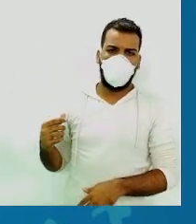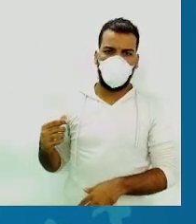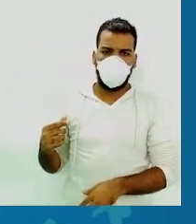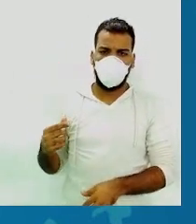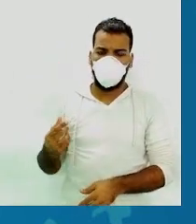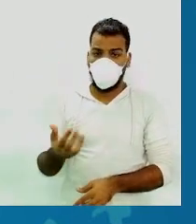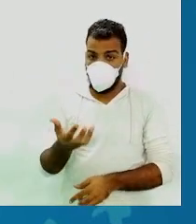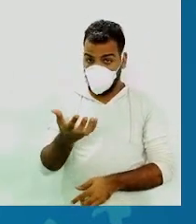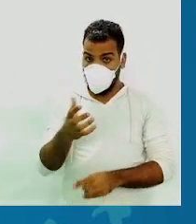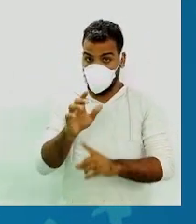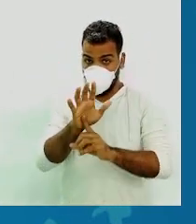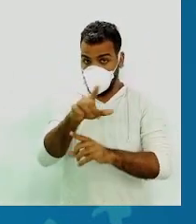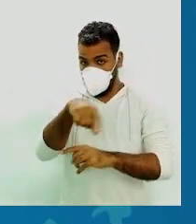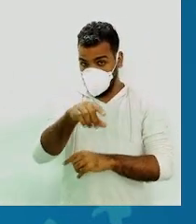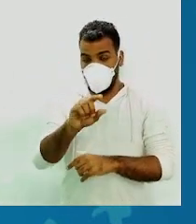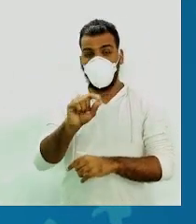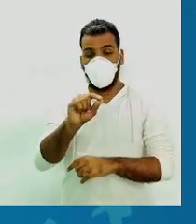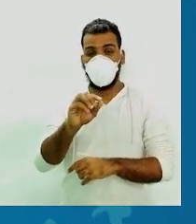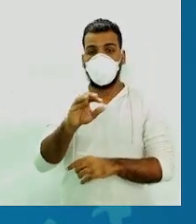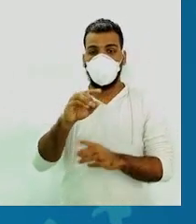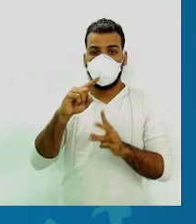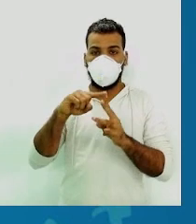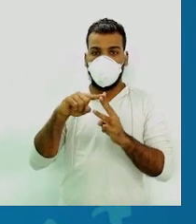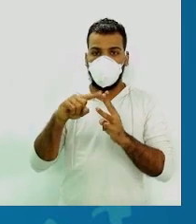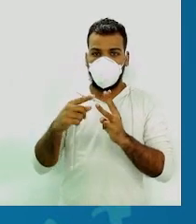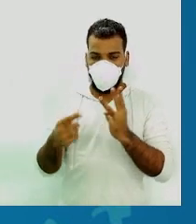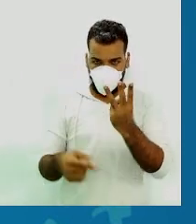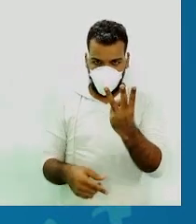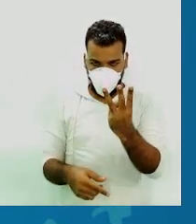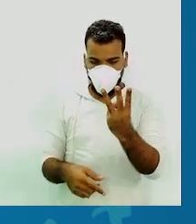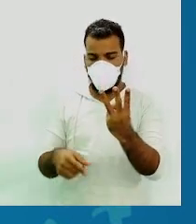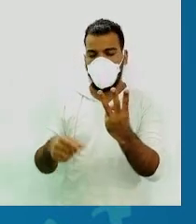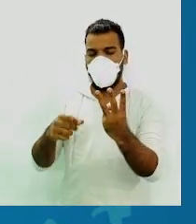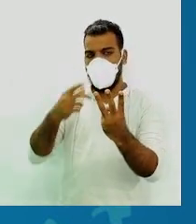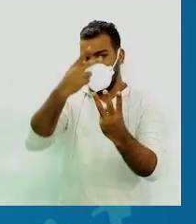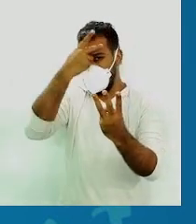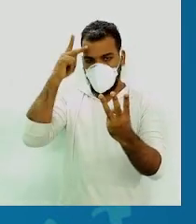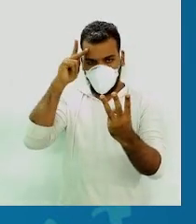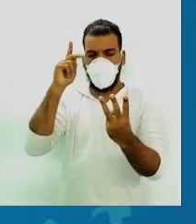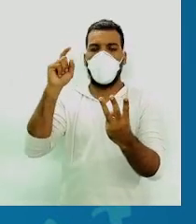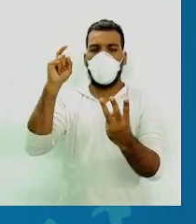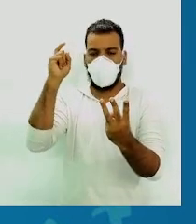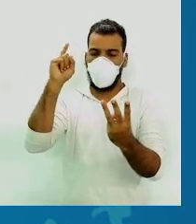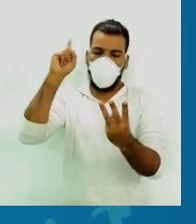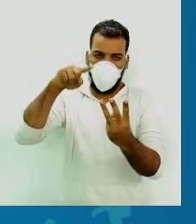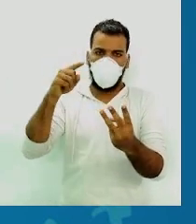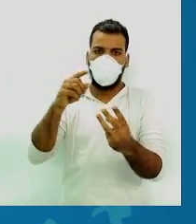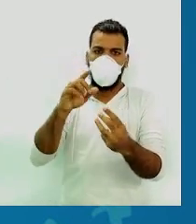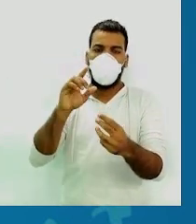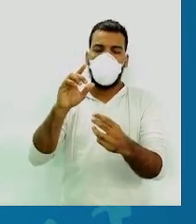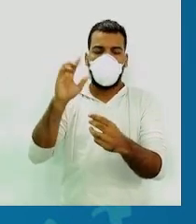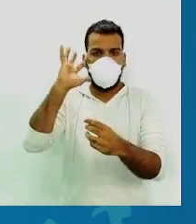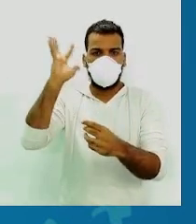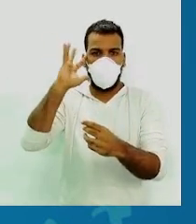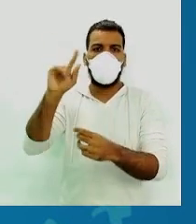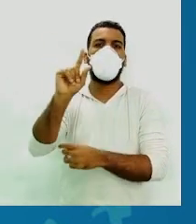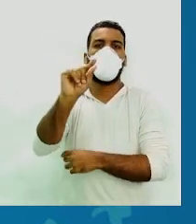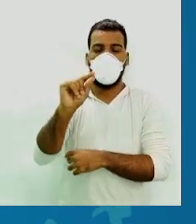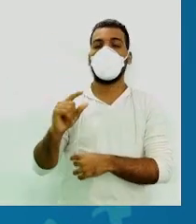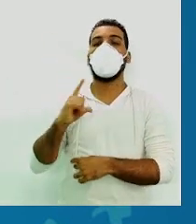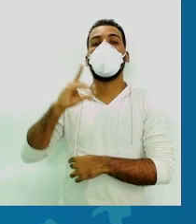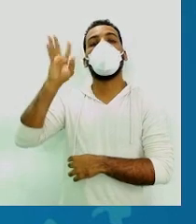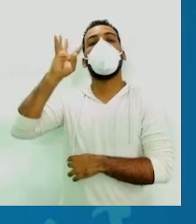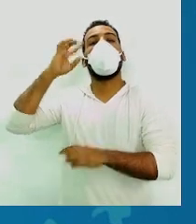quero mostrar para vocês agora 3 pensadores. O que eles falavam sobre esses conceitos políticos ou sobre as